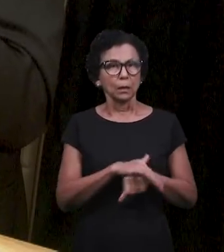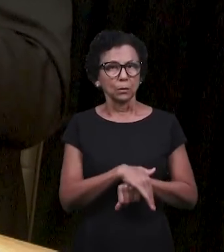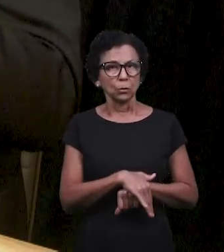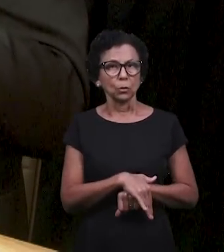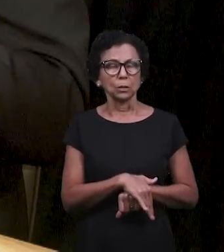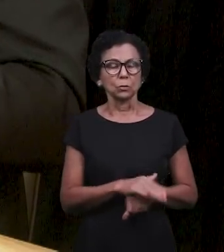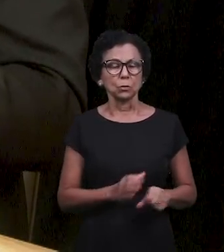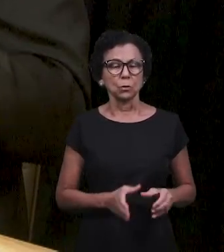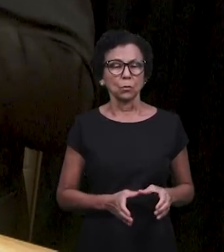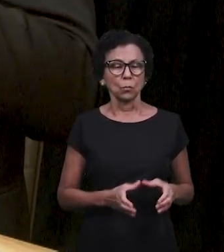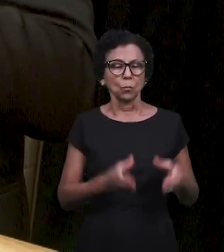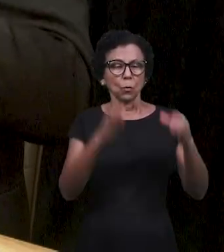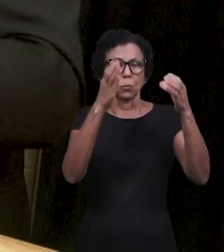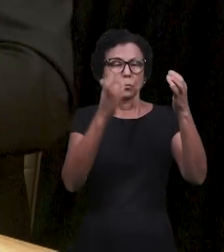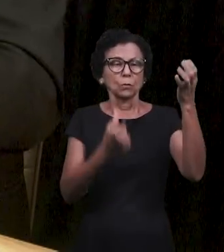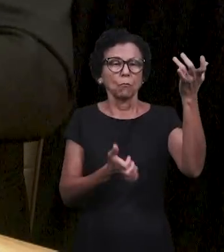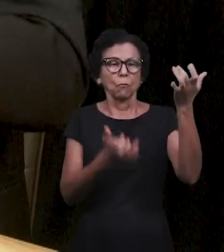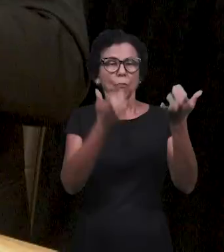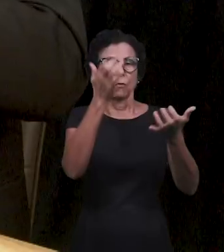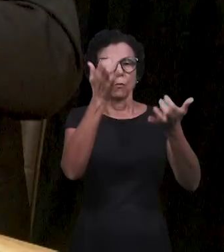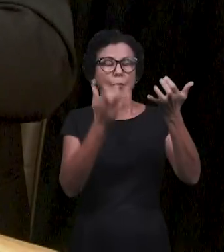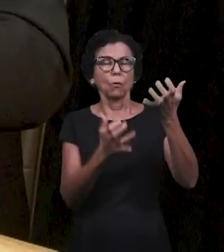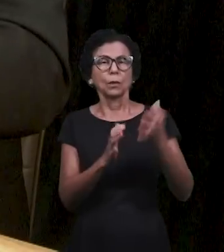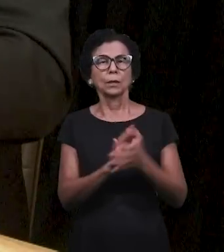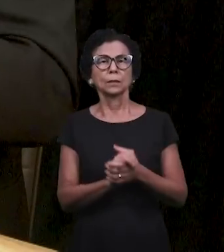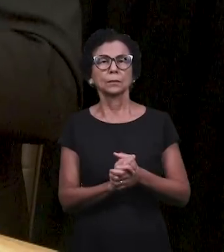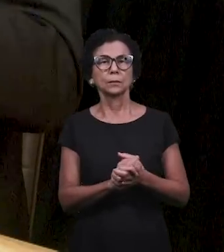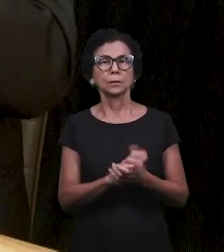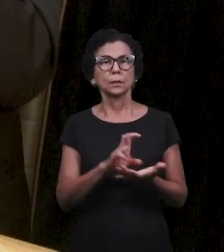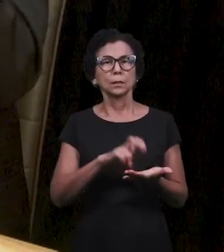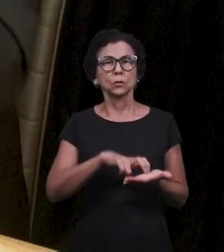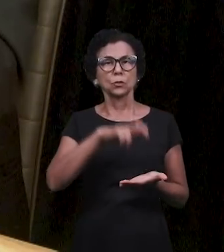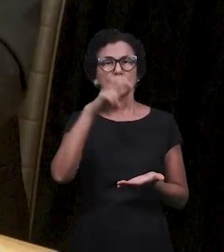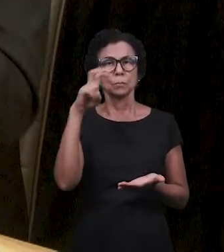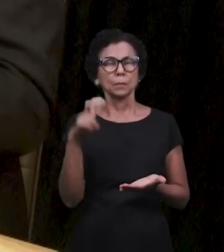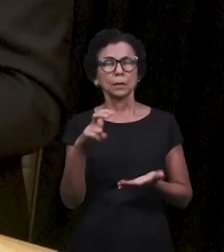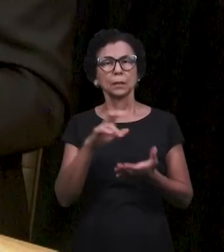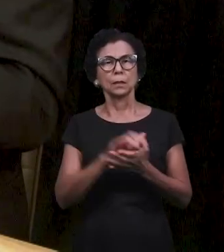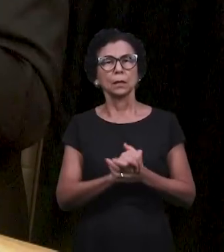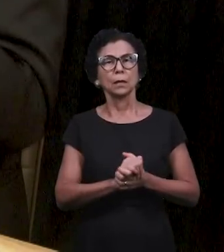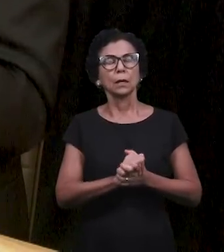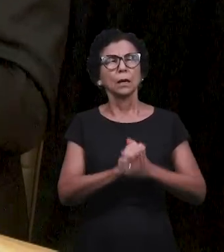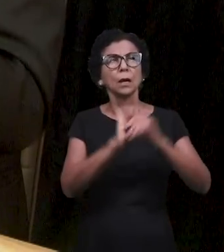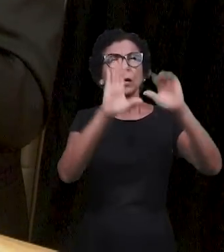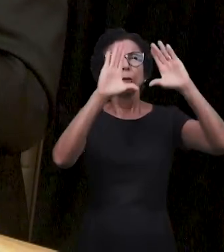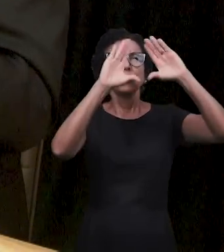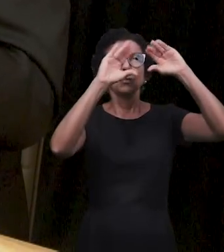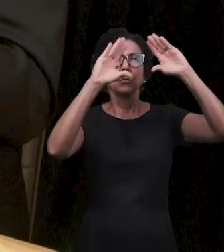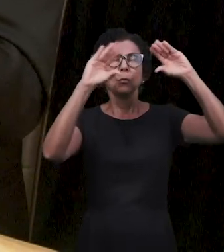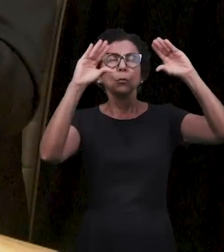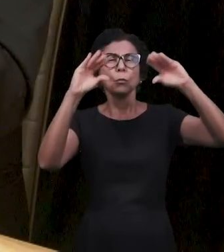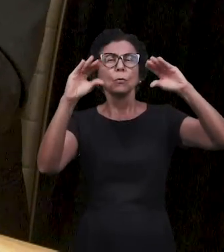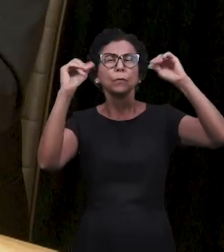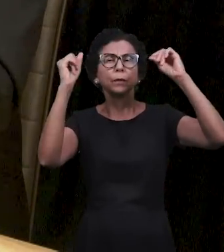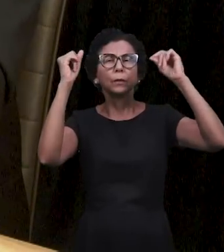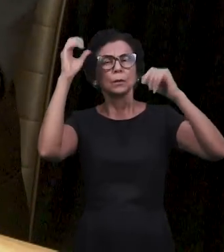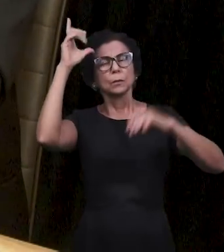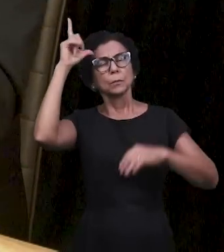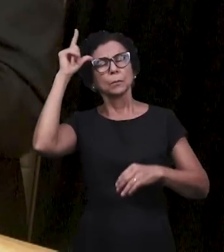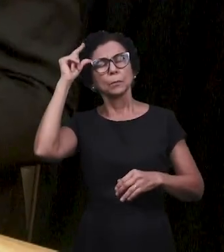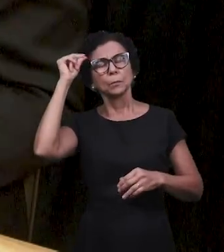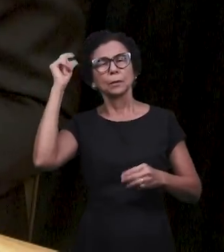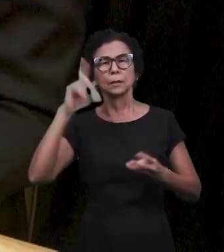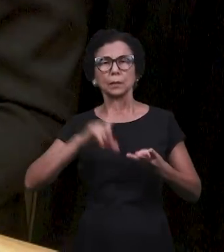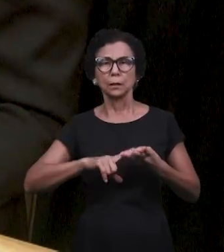fogo, o maná, o lenho, a rocha, a água. Tudo foi providência